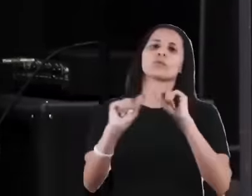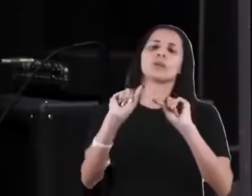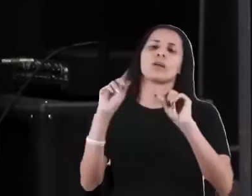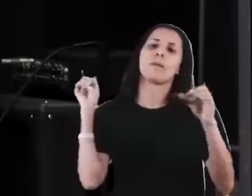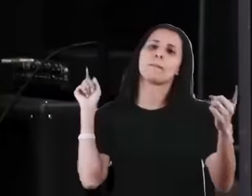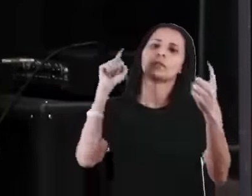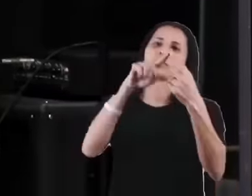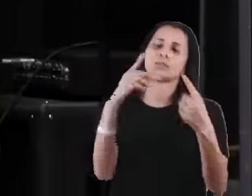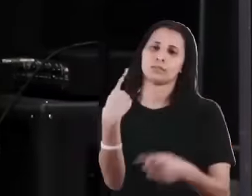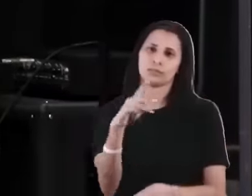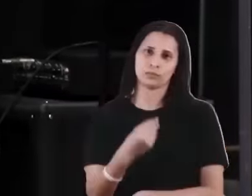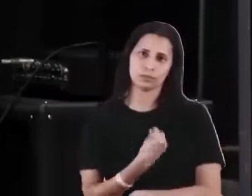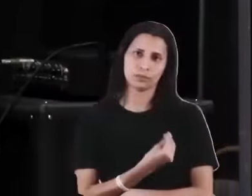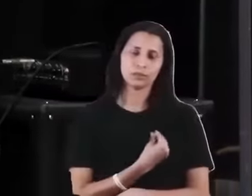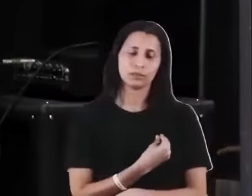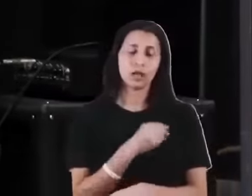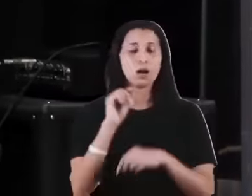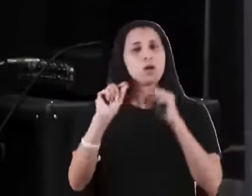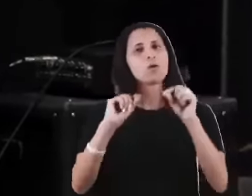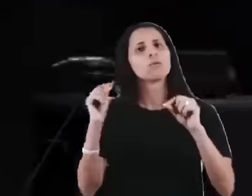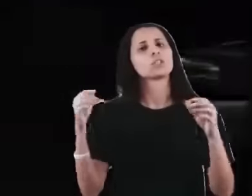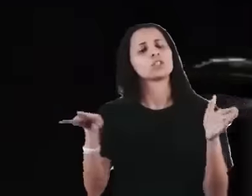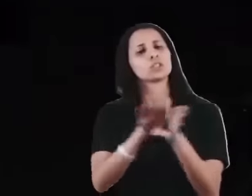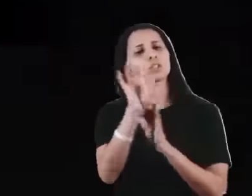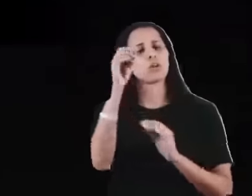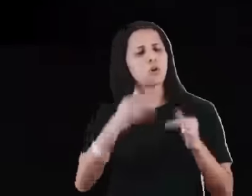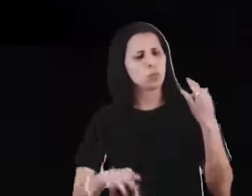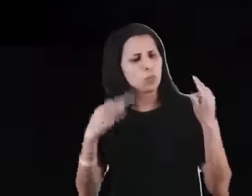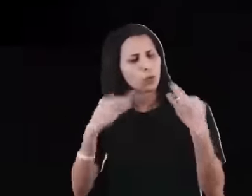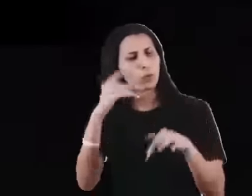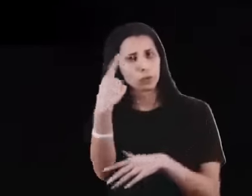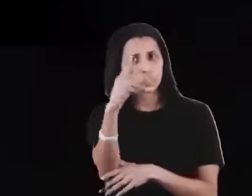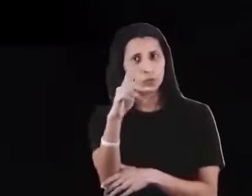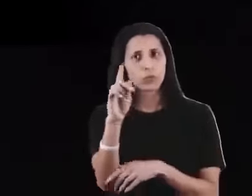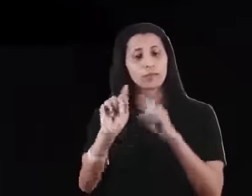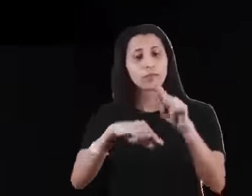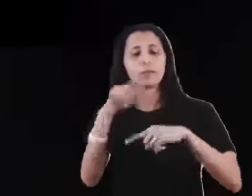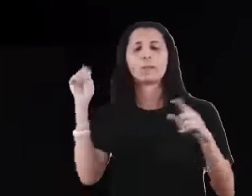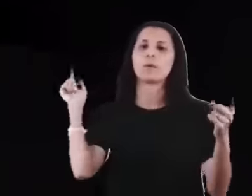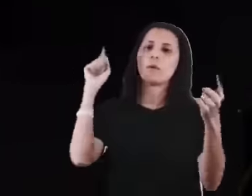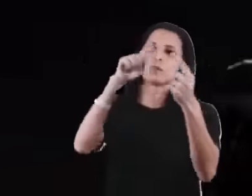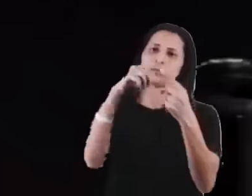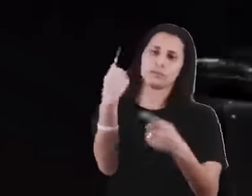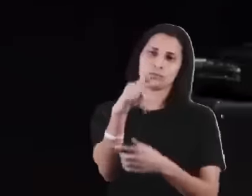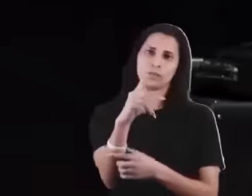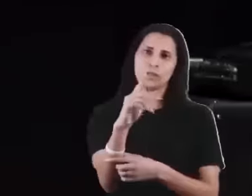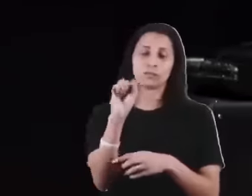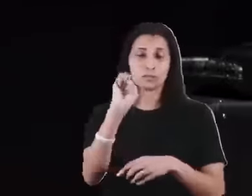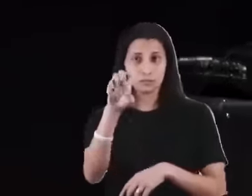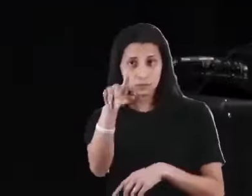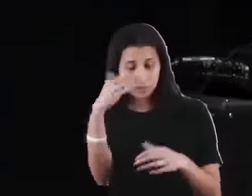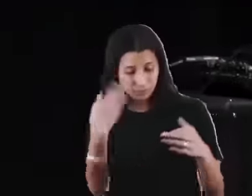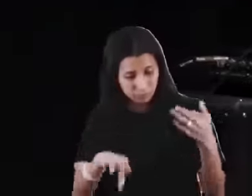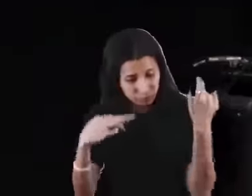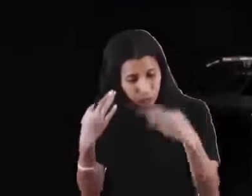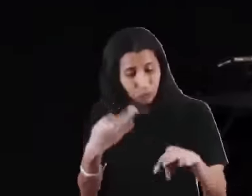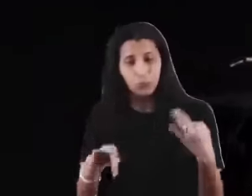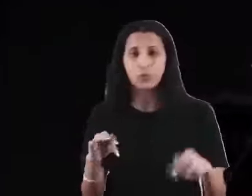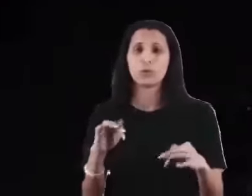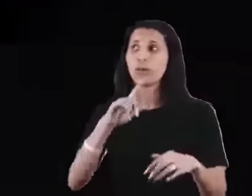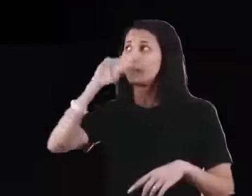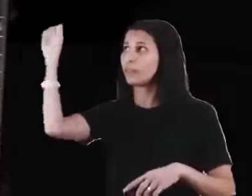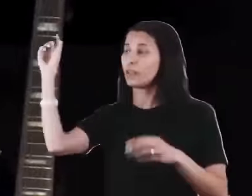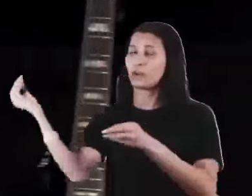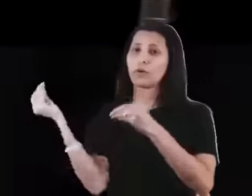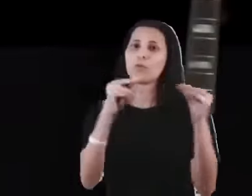o que veio para ser sua dor vai ser o seu propósito no que você foi ferida Deus vai usar você procurar outras